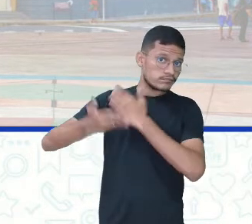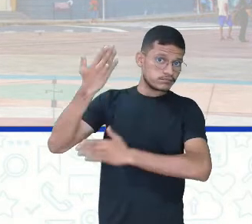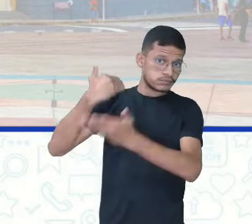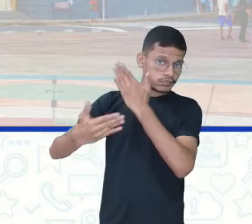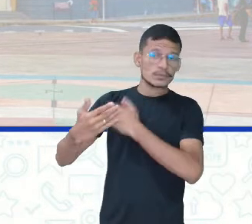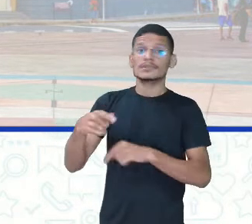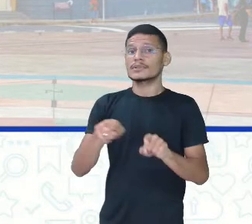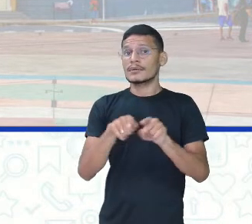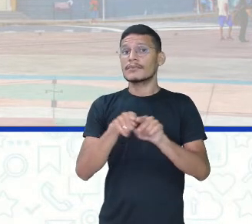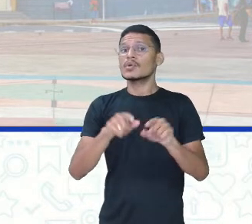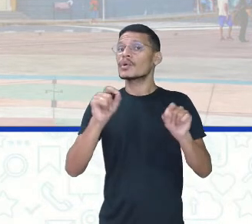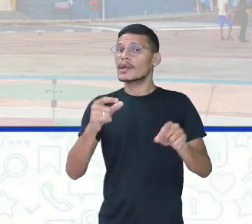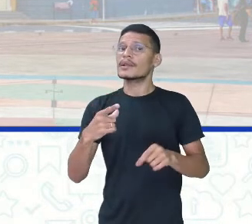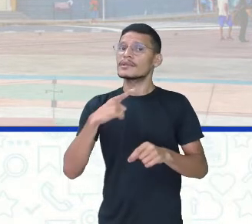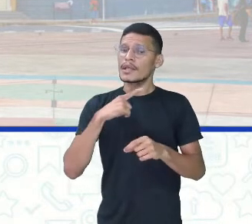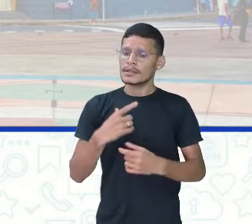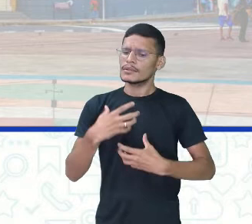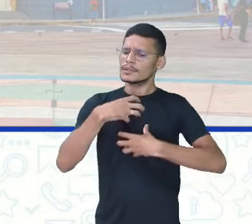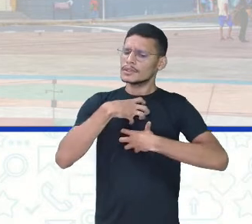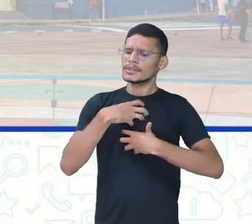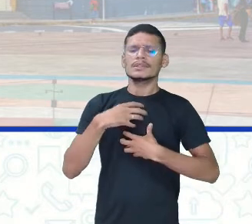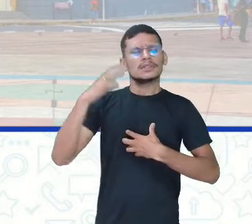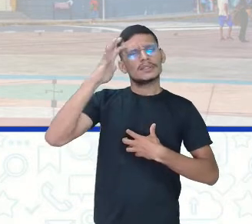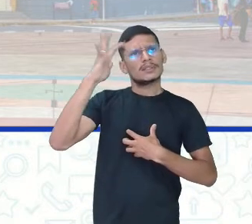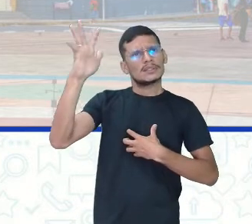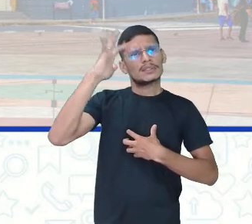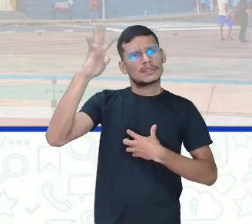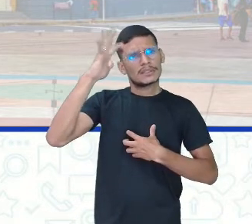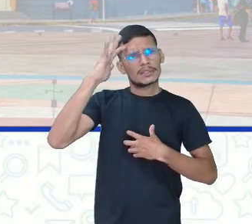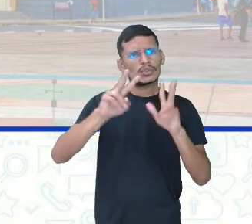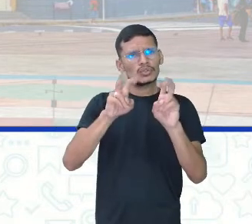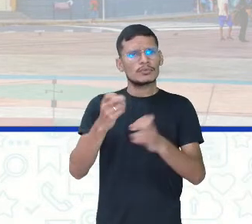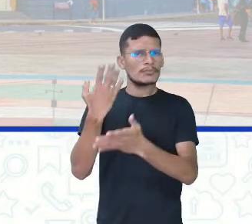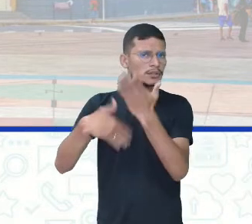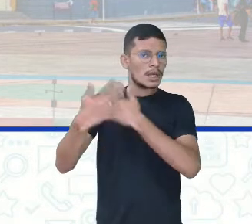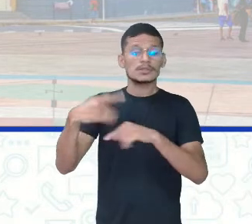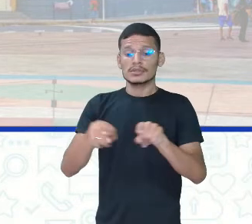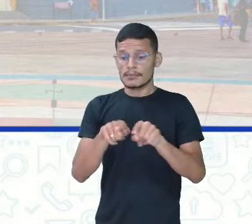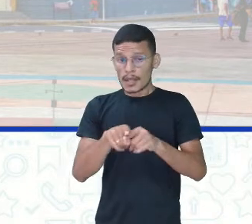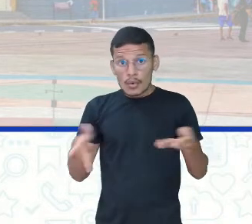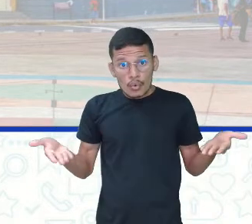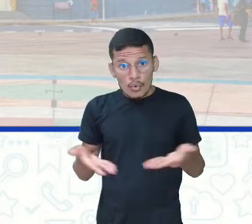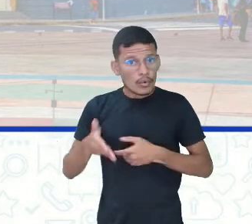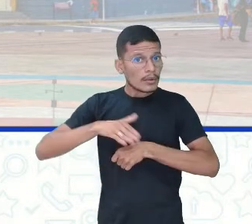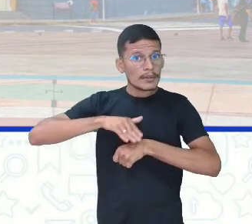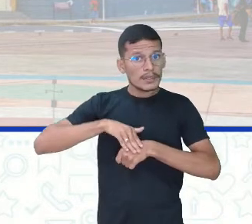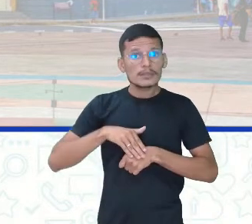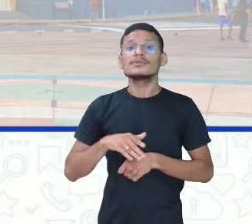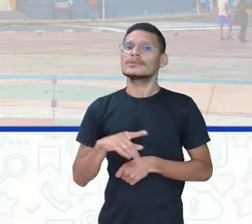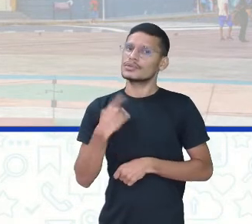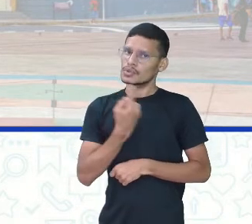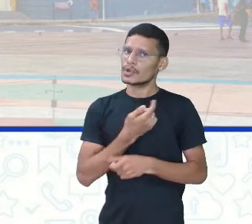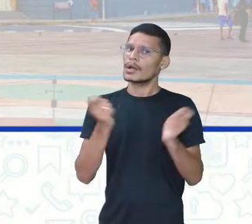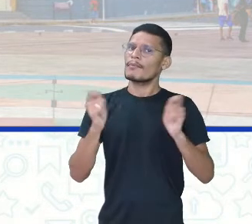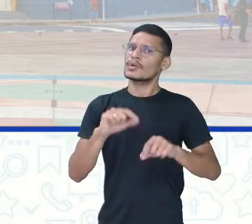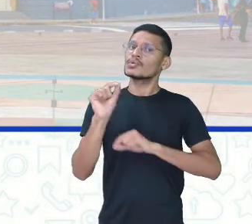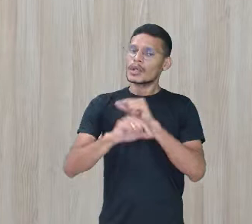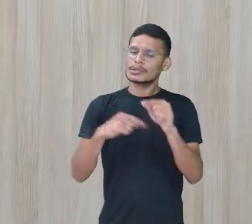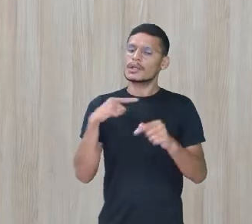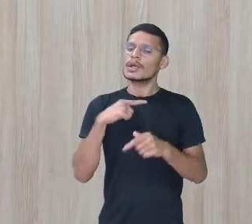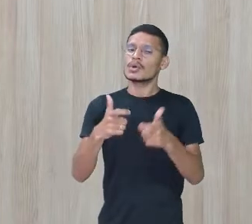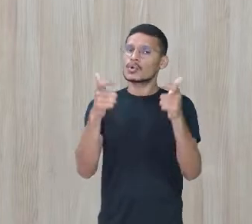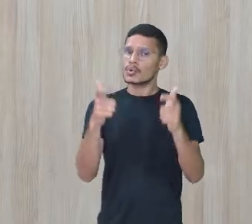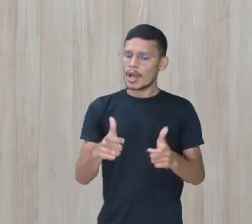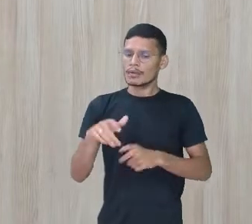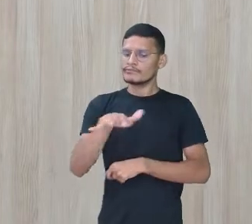e provocam ou promovem reflexões sobre o passado e sobre o presente. Então, nesse sentido, a gente vai ter tanto um lugar, um